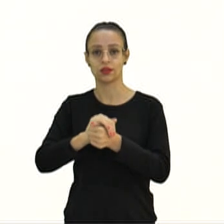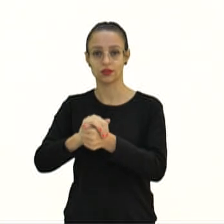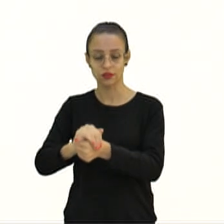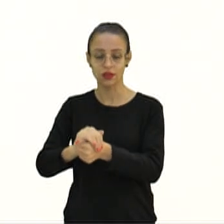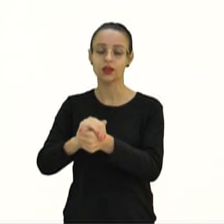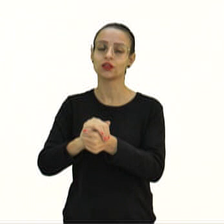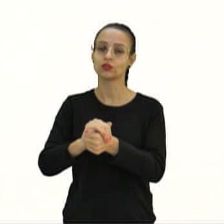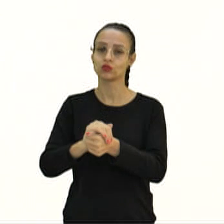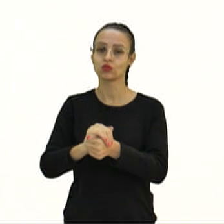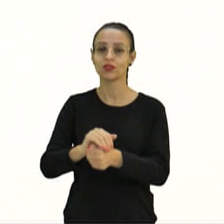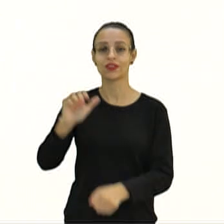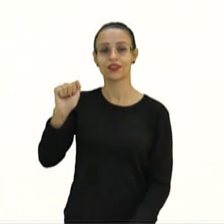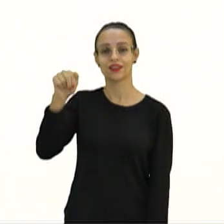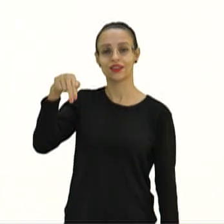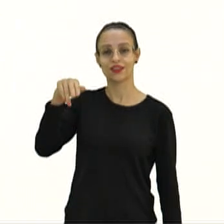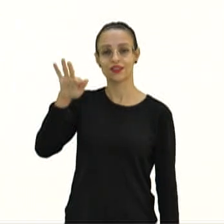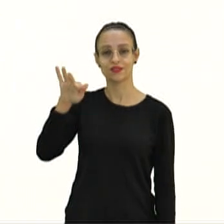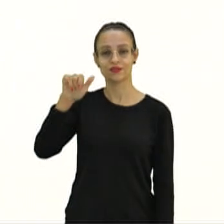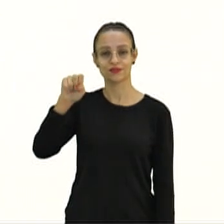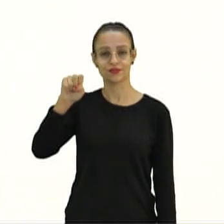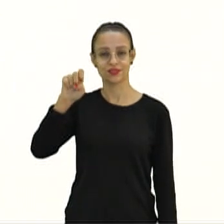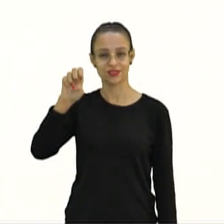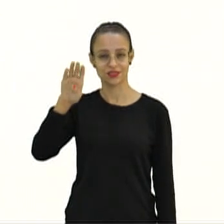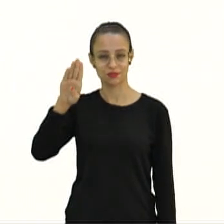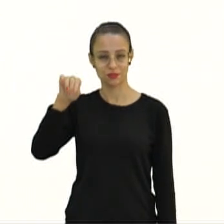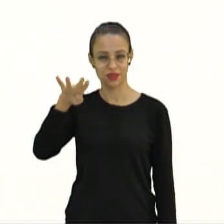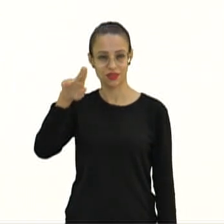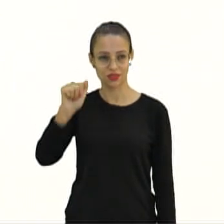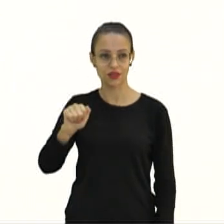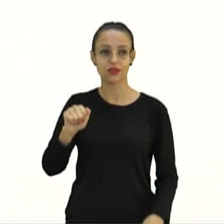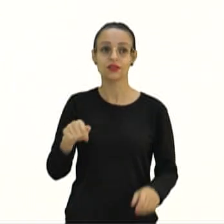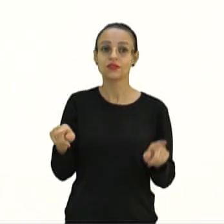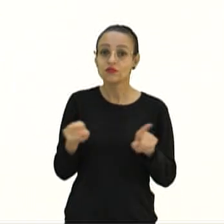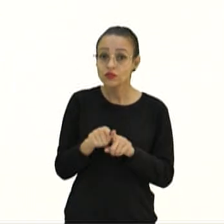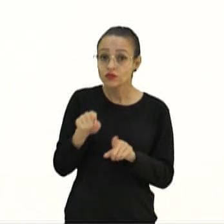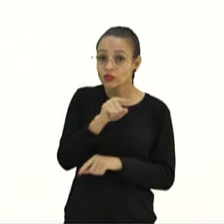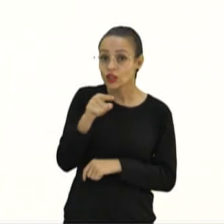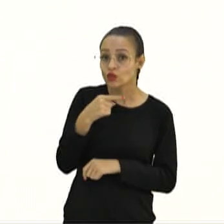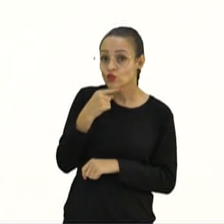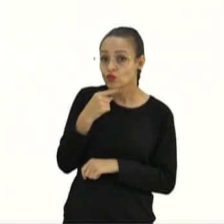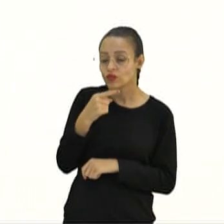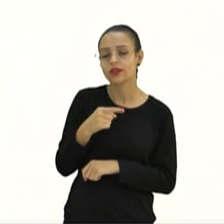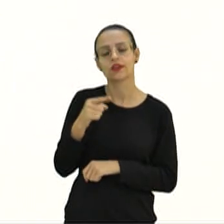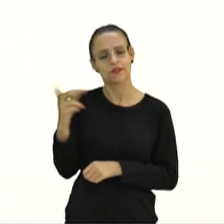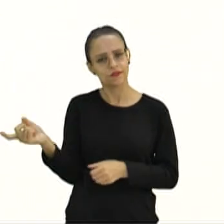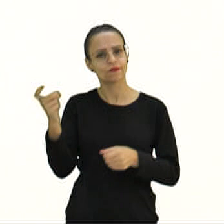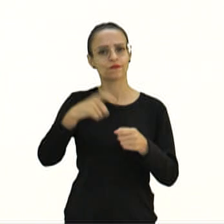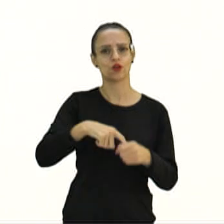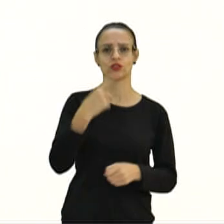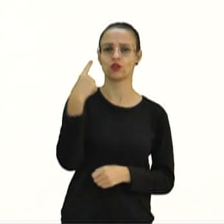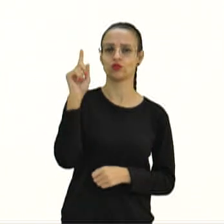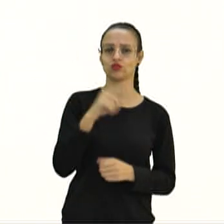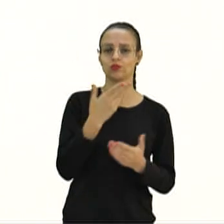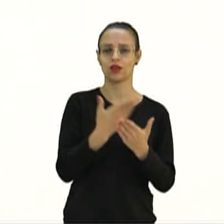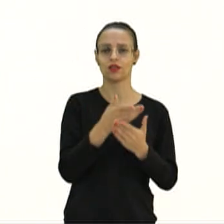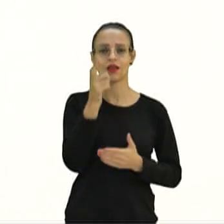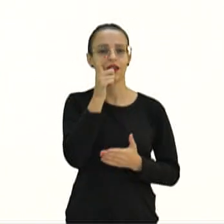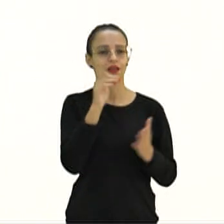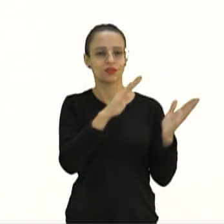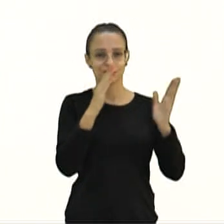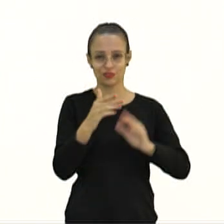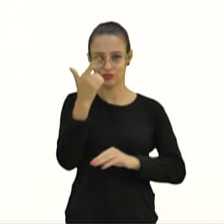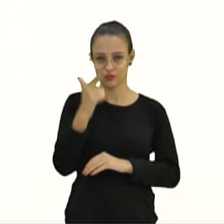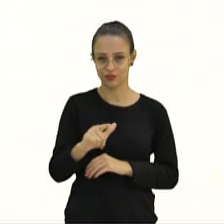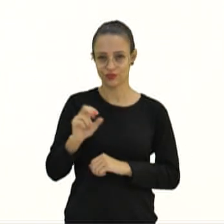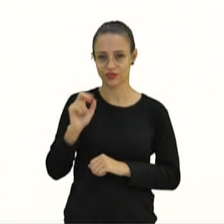lagartos, anfisbenas e tuataras. Se você está com dúvida sobre algum animal desses, volta na aula passada e assiste que você esclarece